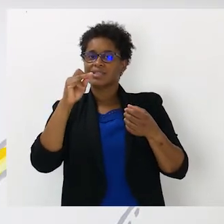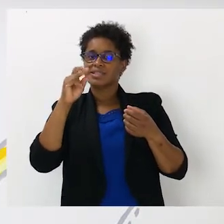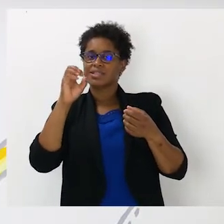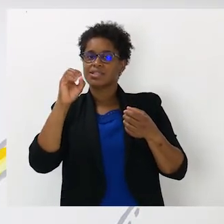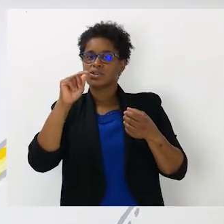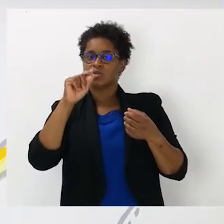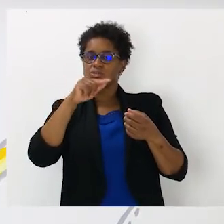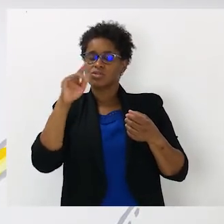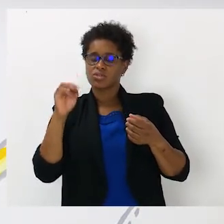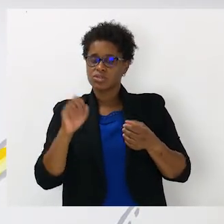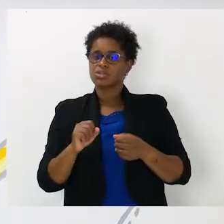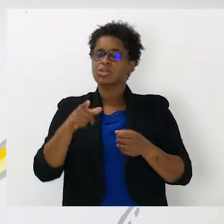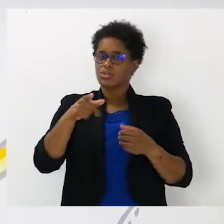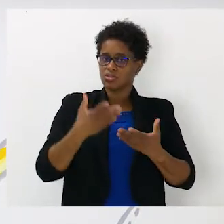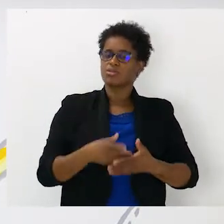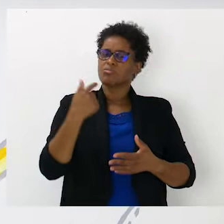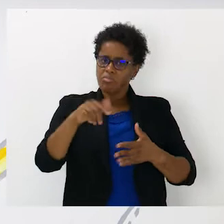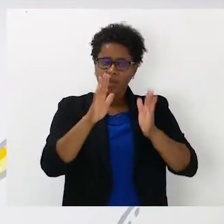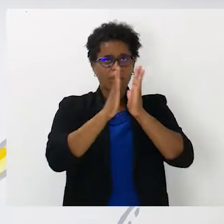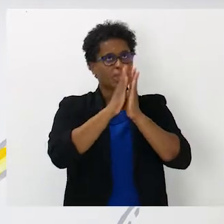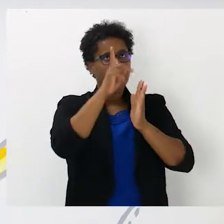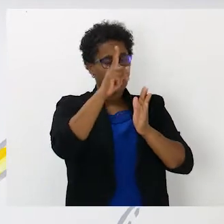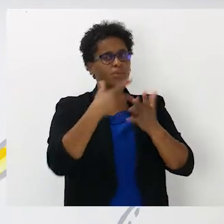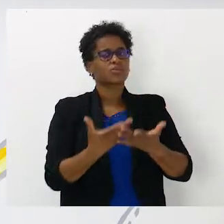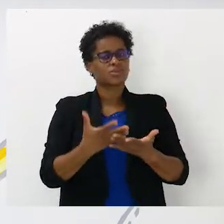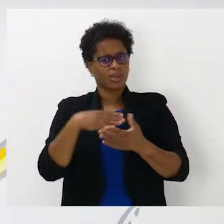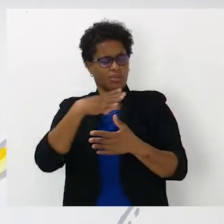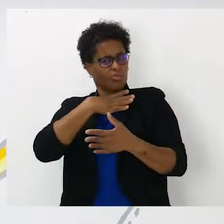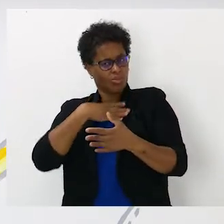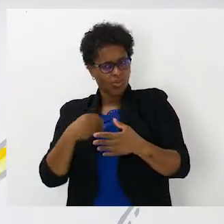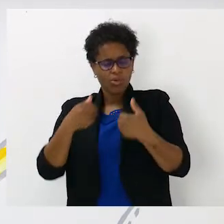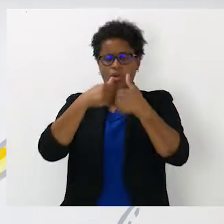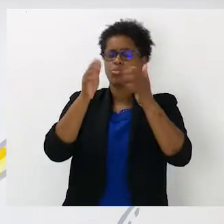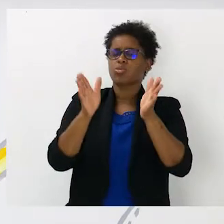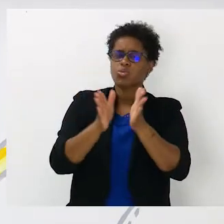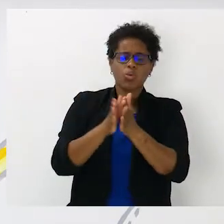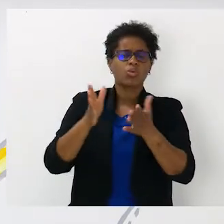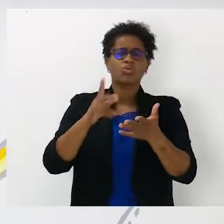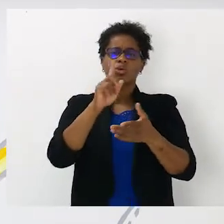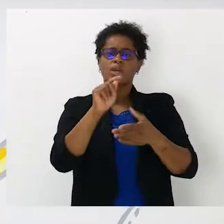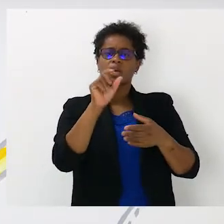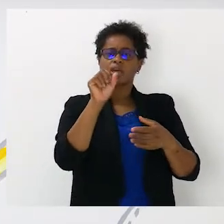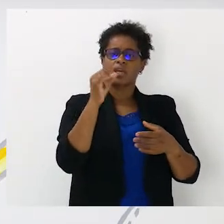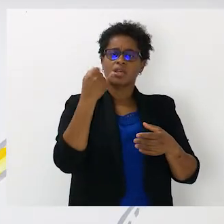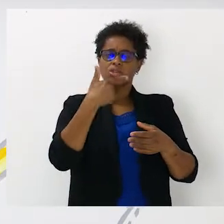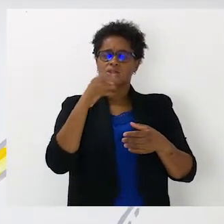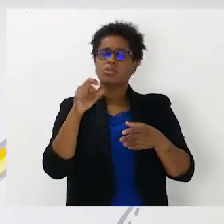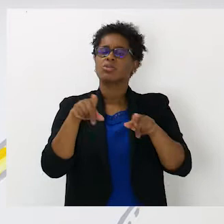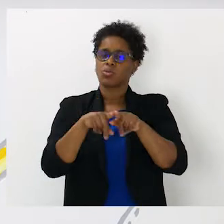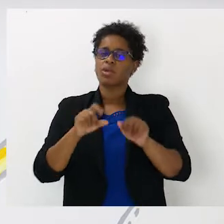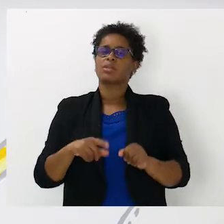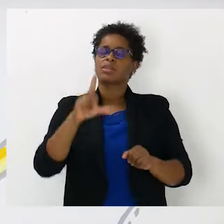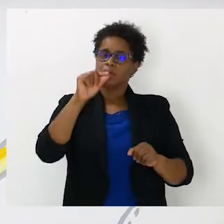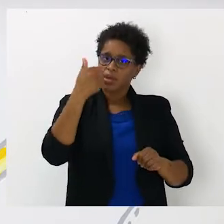sentido, há deuses adorados por todo o Egito, Deus comum. Também